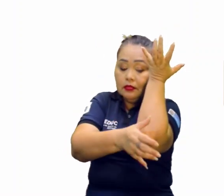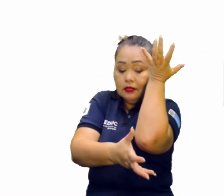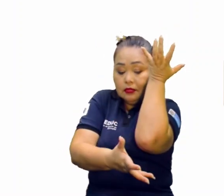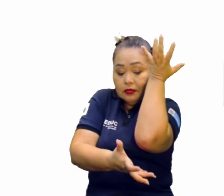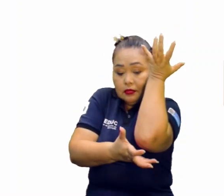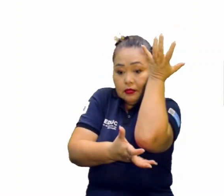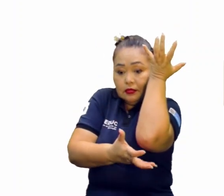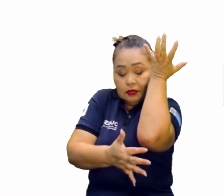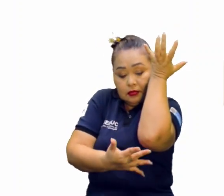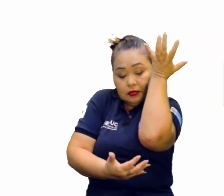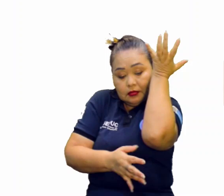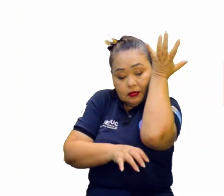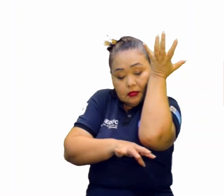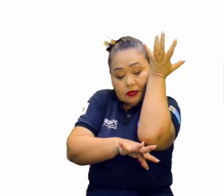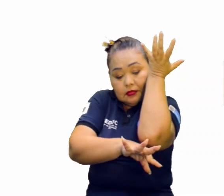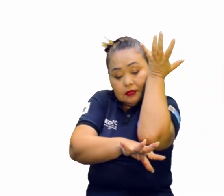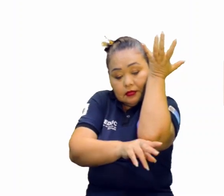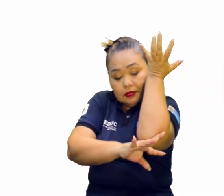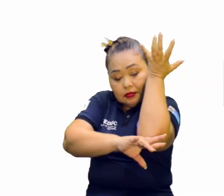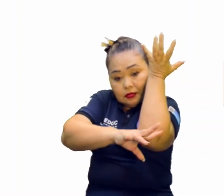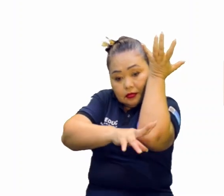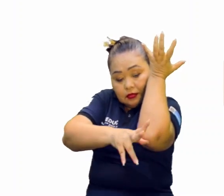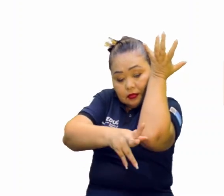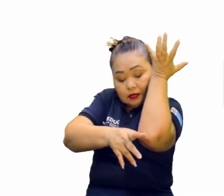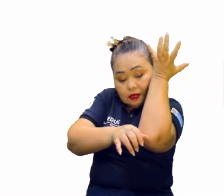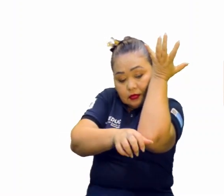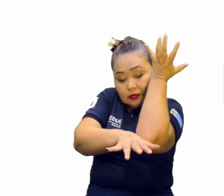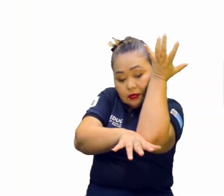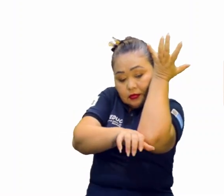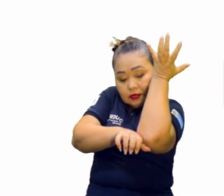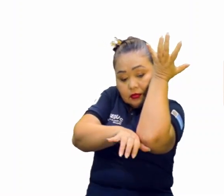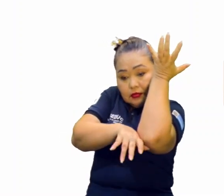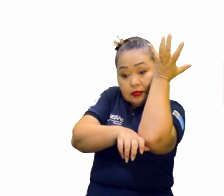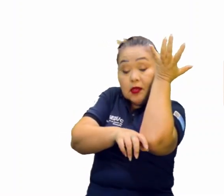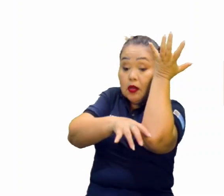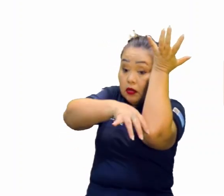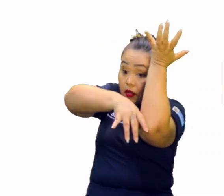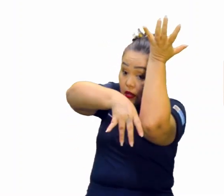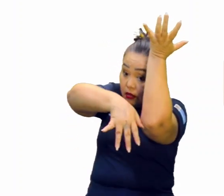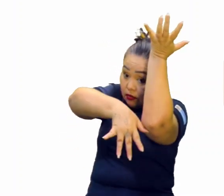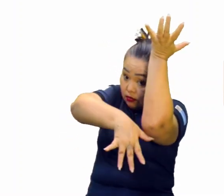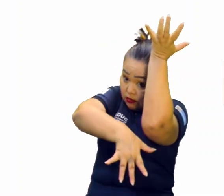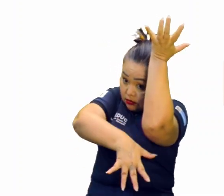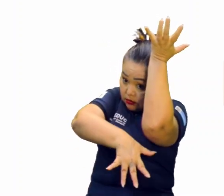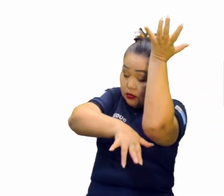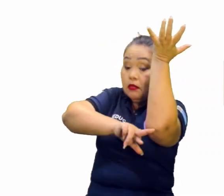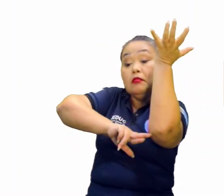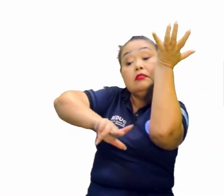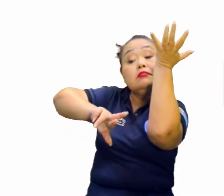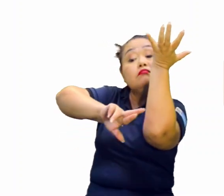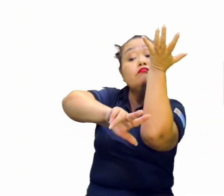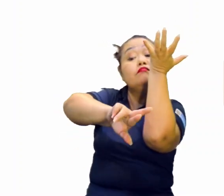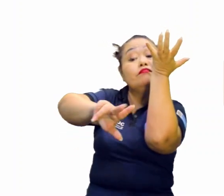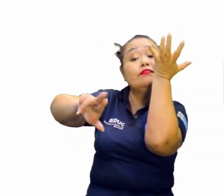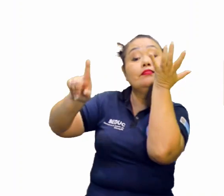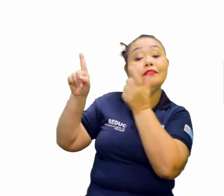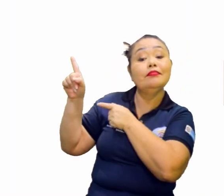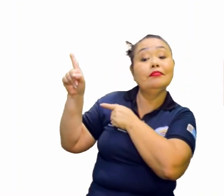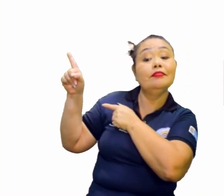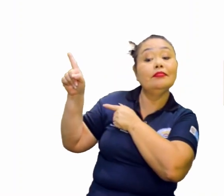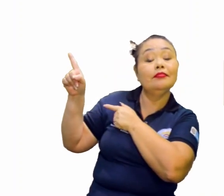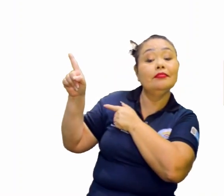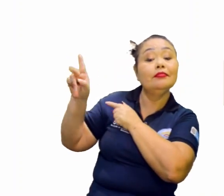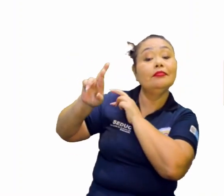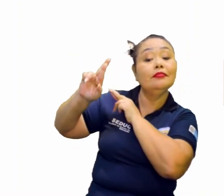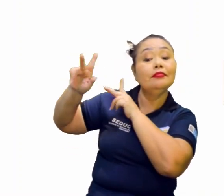delineamento diferente. O design o crescimento do sistema radicular, ele é diferenciado. Aí você lembra que lá na